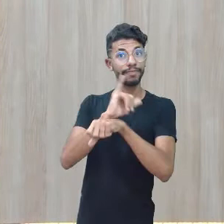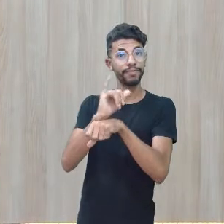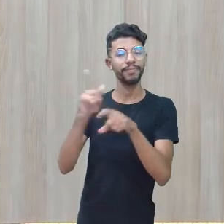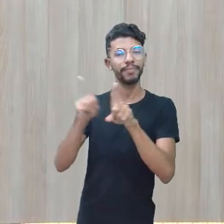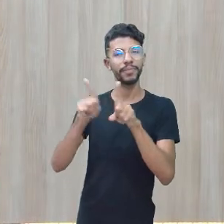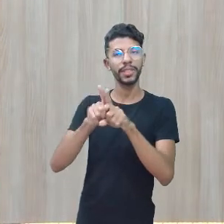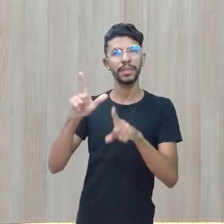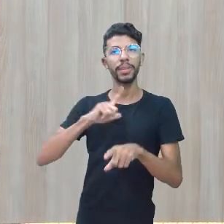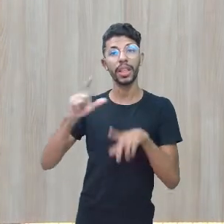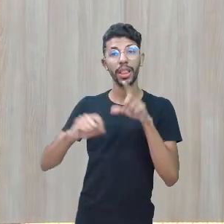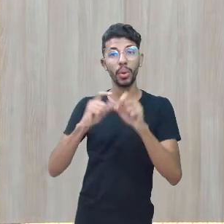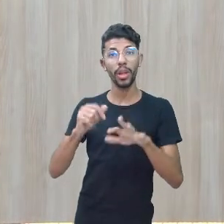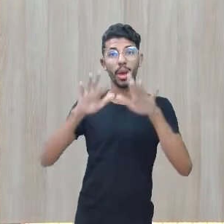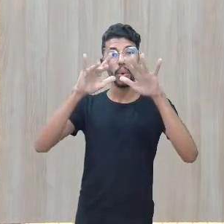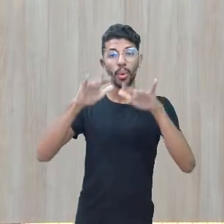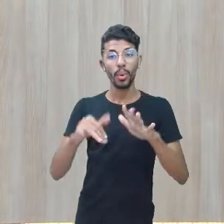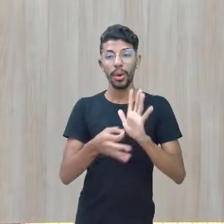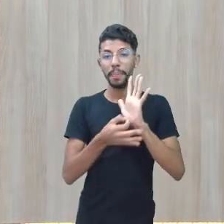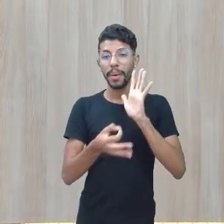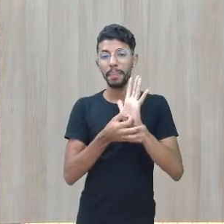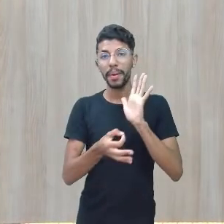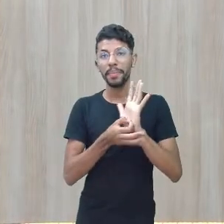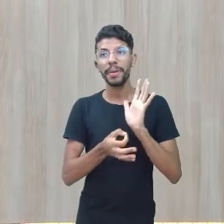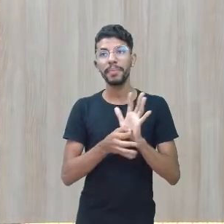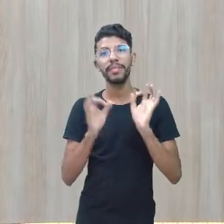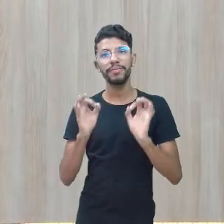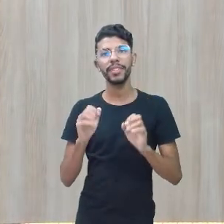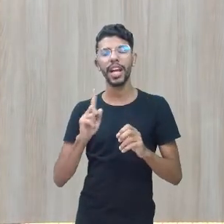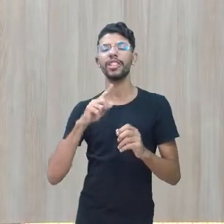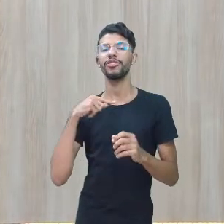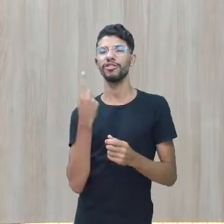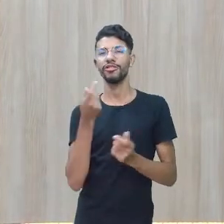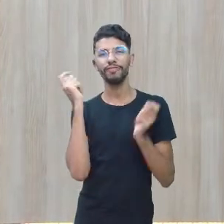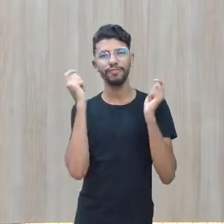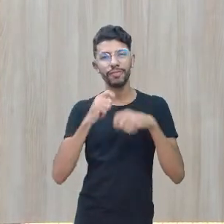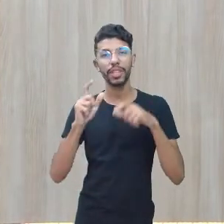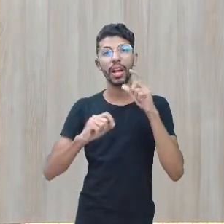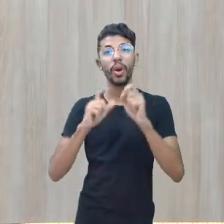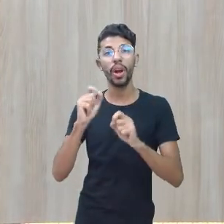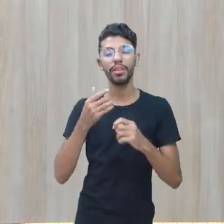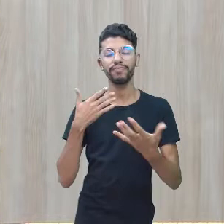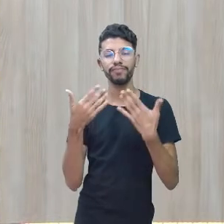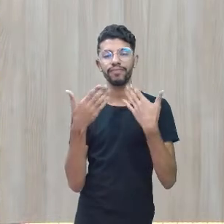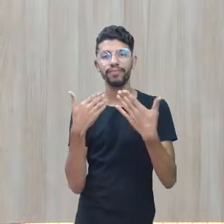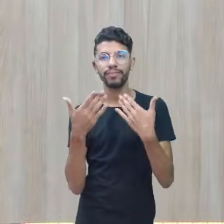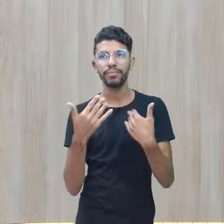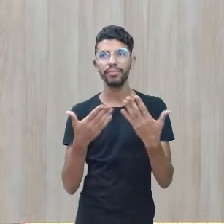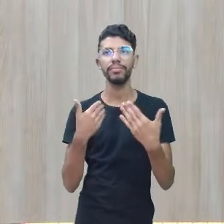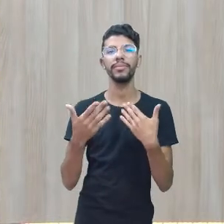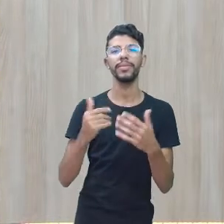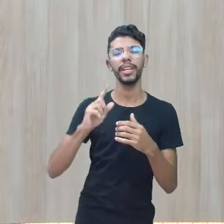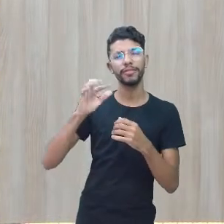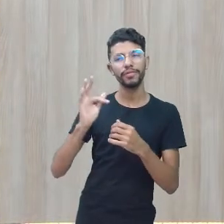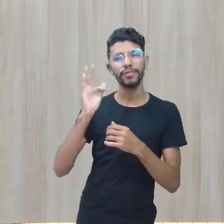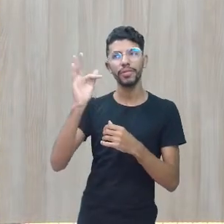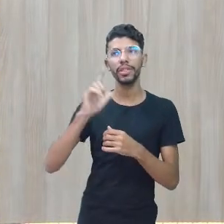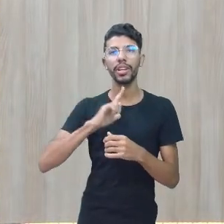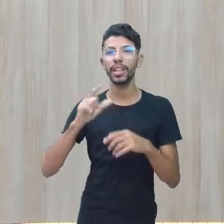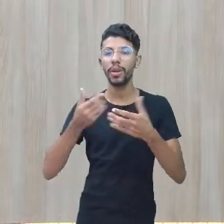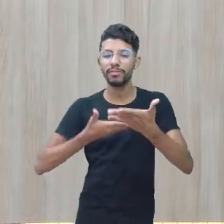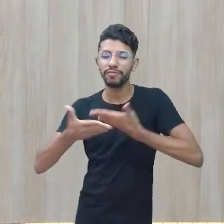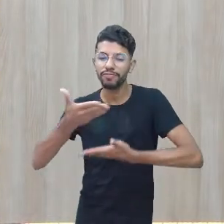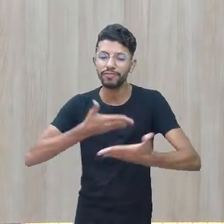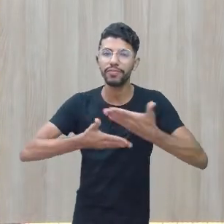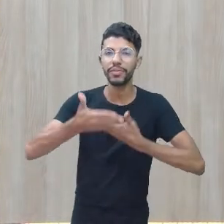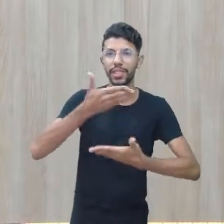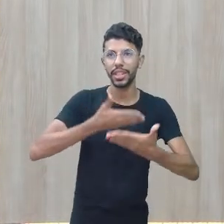seus comentários, né, gente? O chat lá funciona para a gente ir conversando, os comentários no YouTube, e brevemente a gente tem essa interação ao vivo,